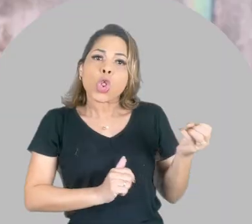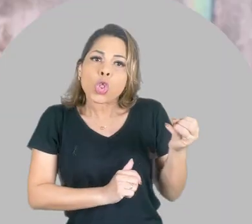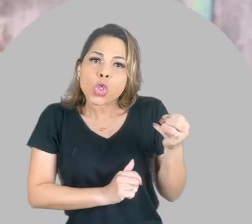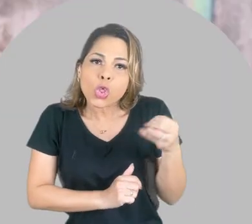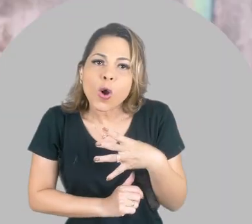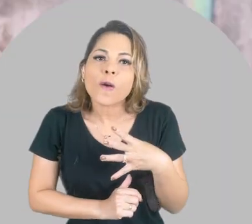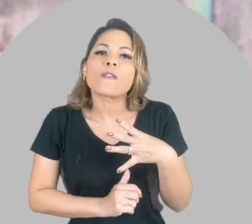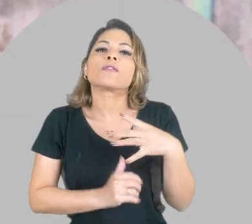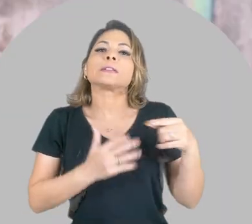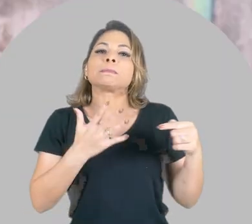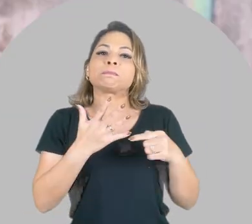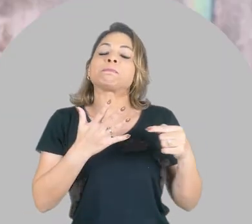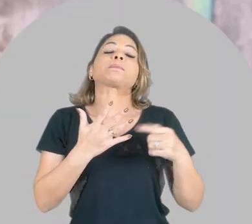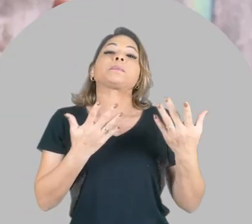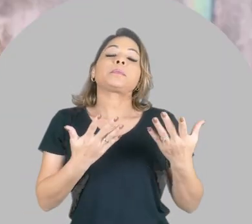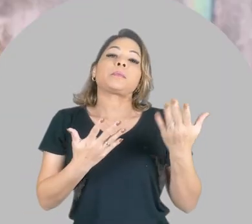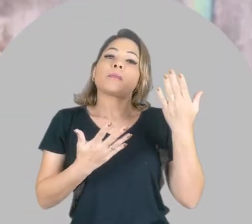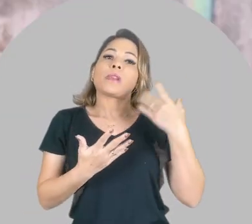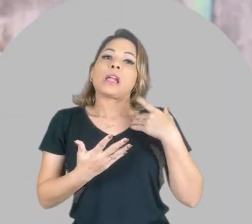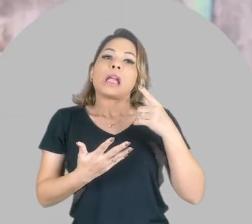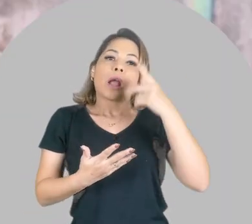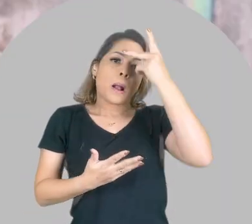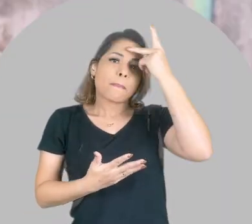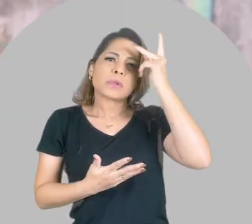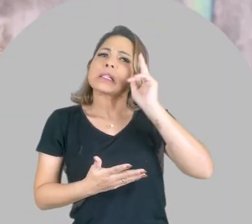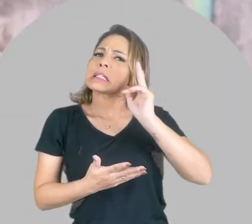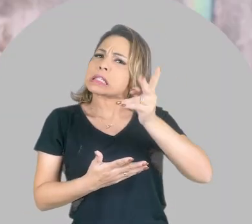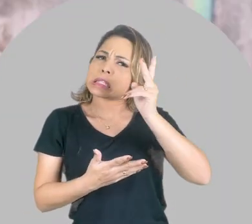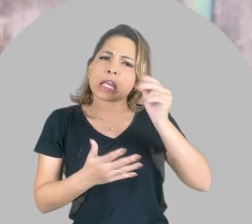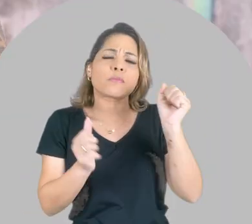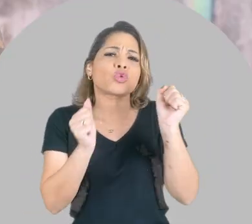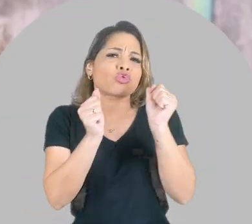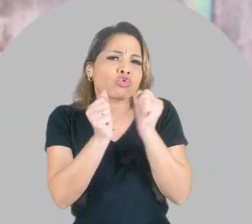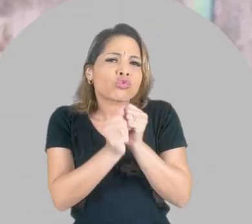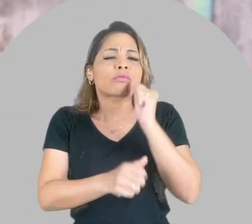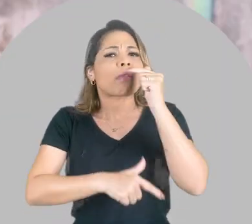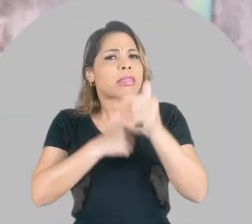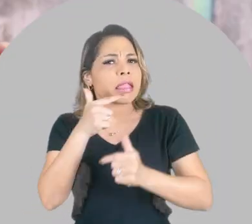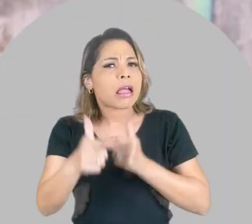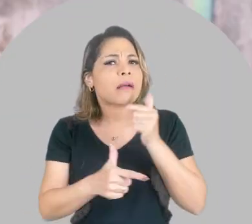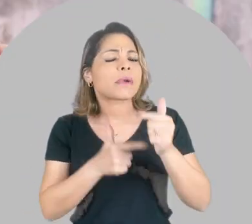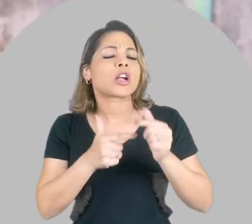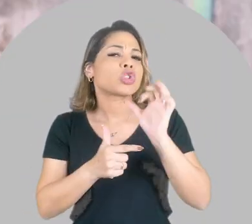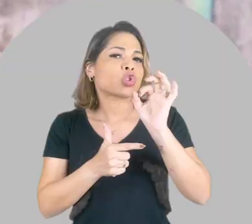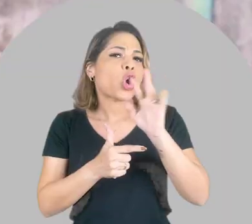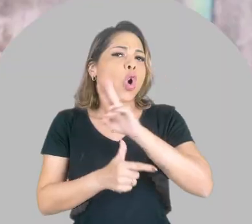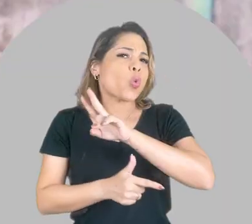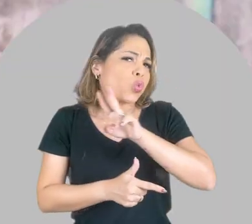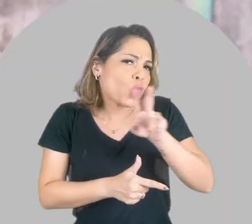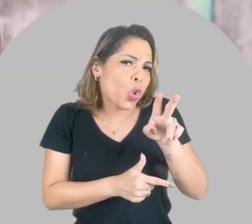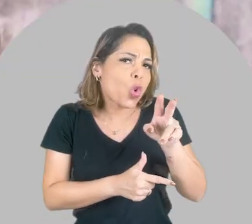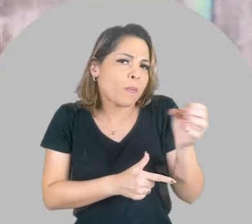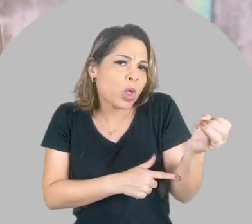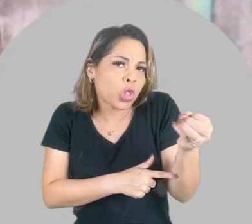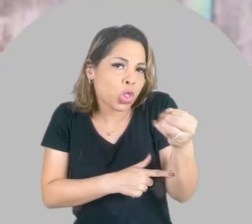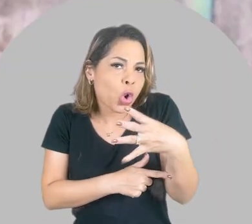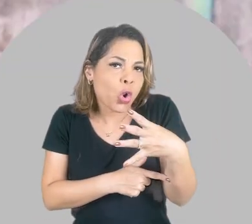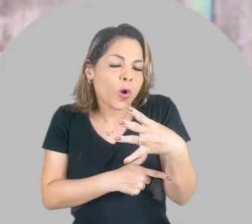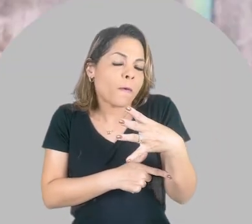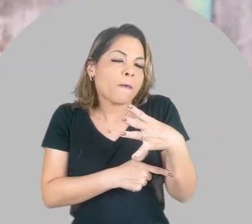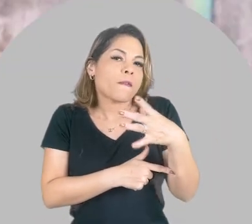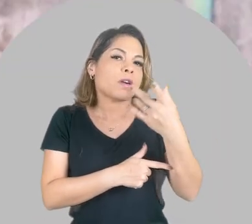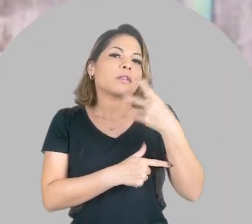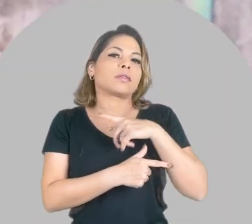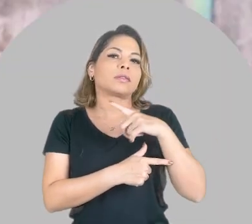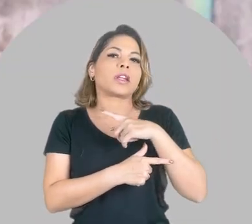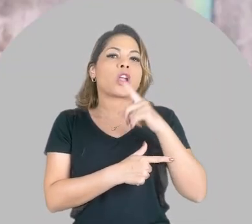elemento novo, né, que não é novo, é uma pessoa que sempre esteve entre a gente, né? O que é novo é só a nomenclatura, a especificidade, na minha